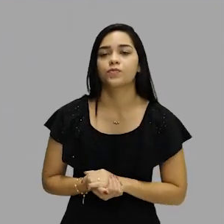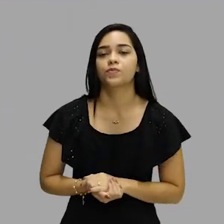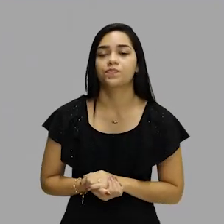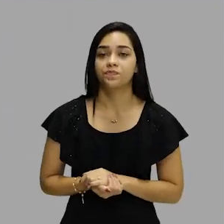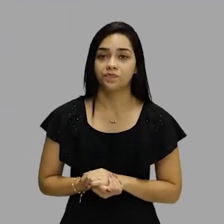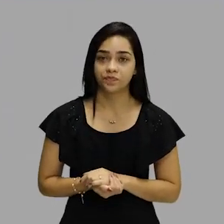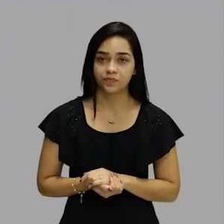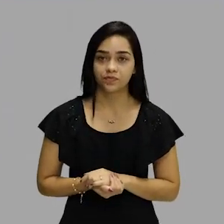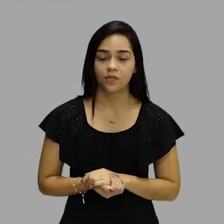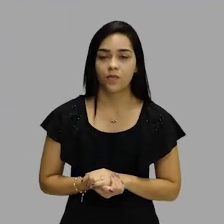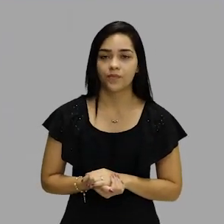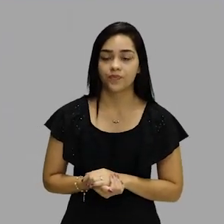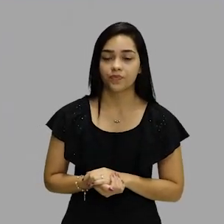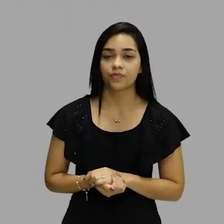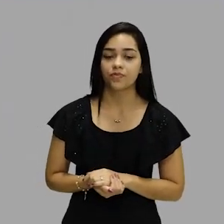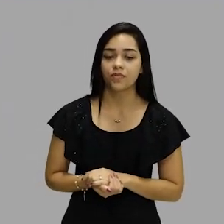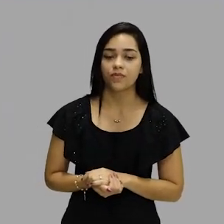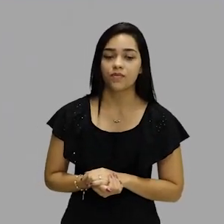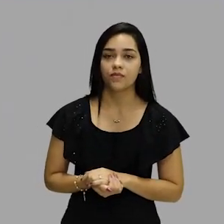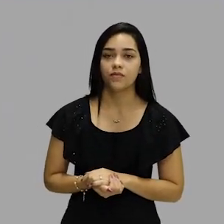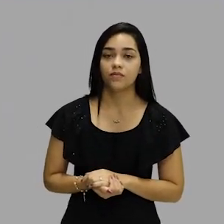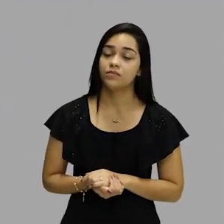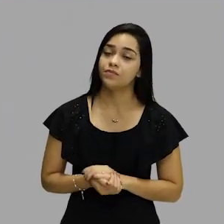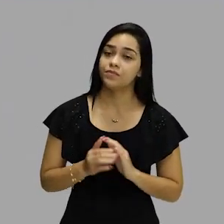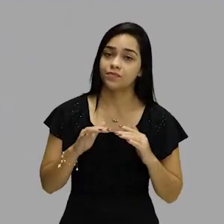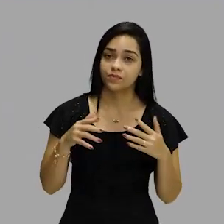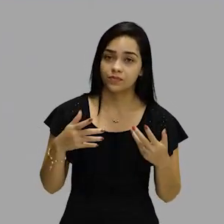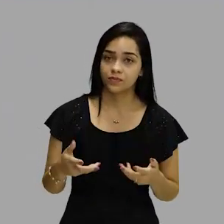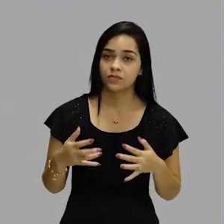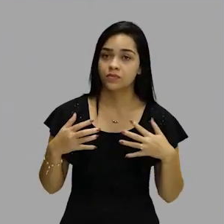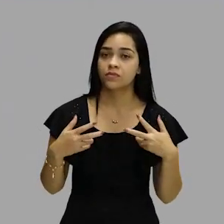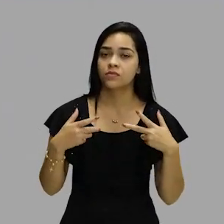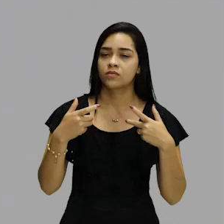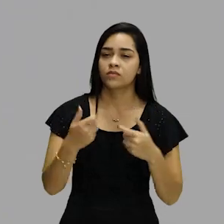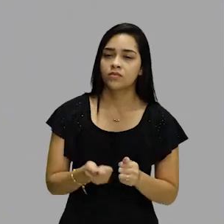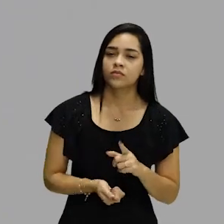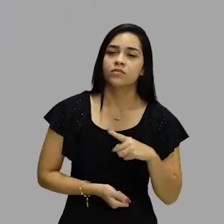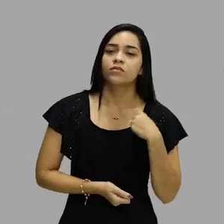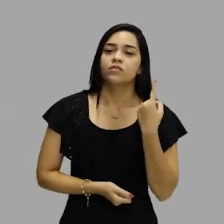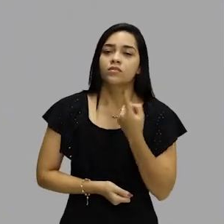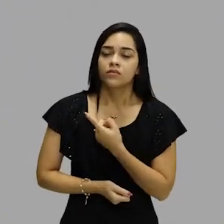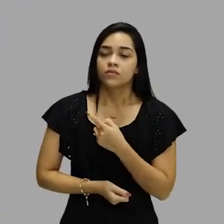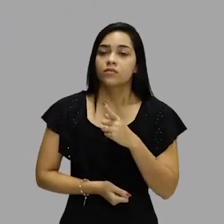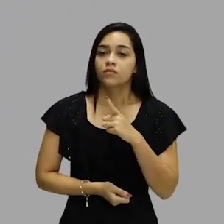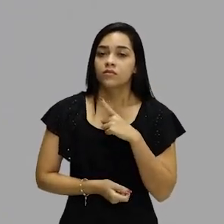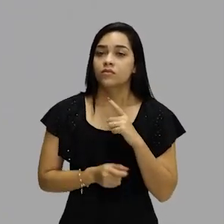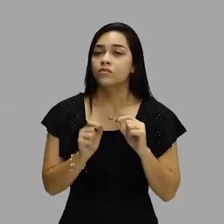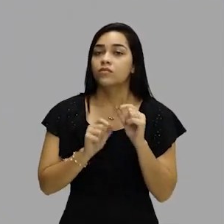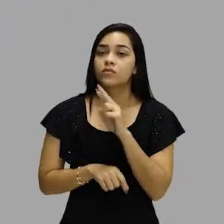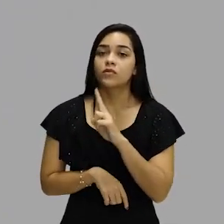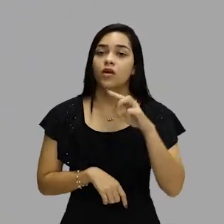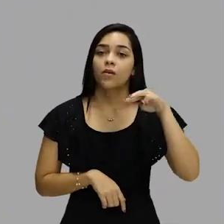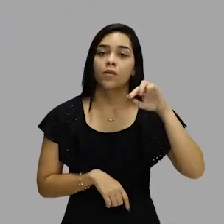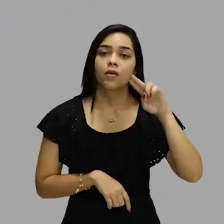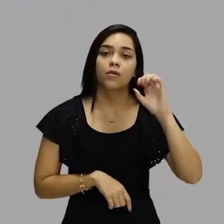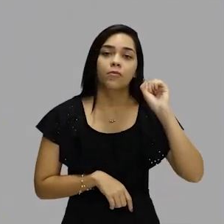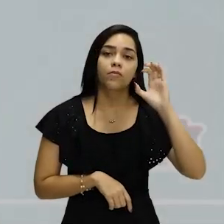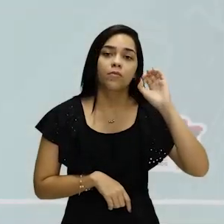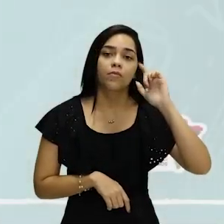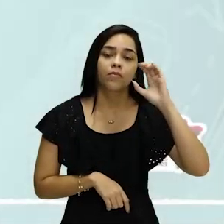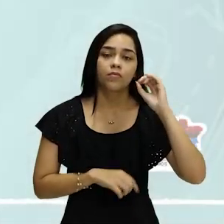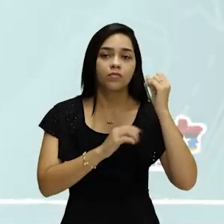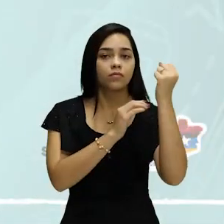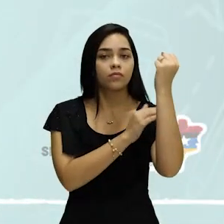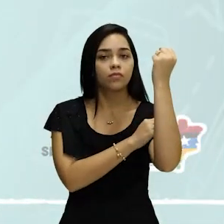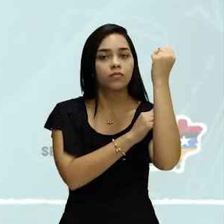estriado esquelético. Então, bem, todos nós possuímos o que a gente chama de músculo, né? O nosso organismo